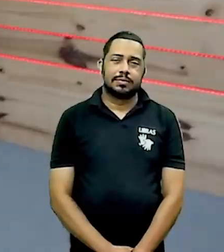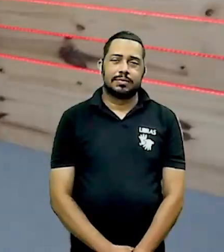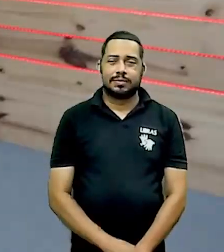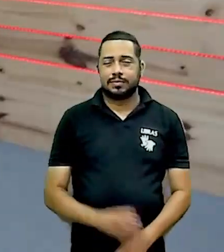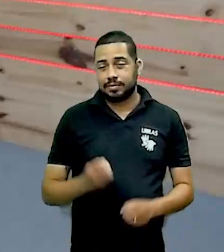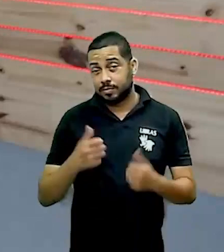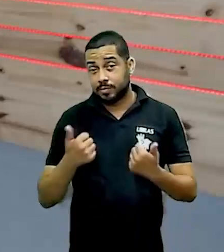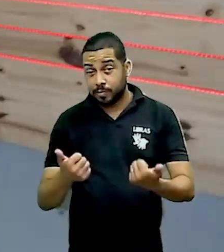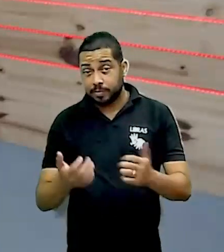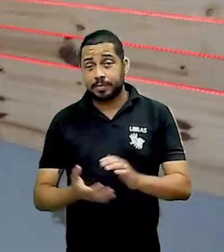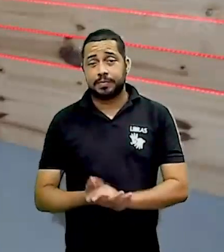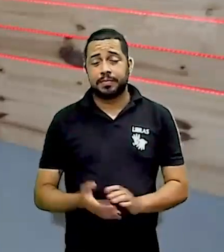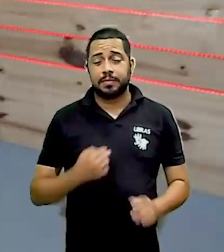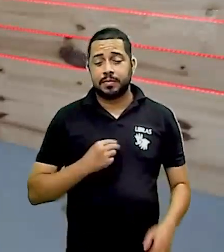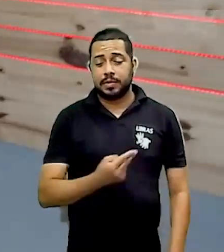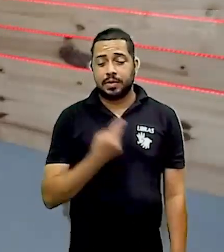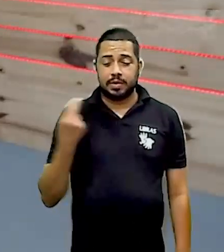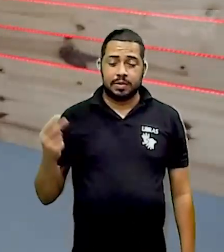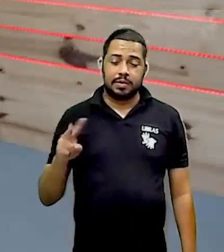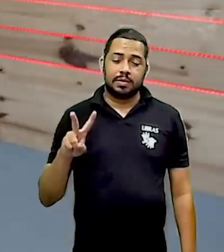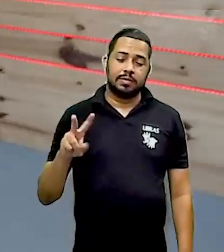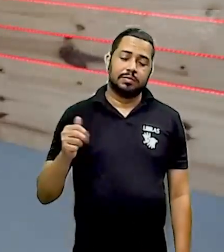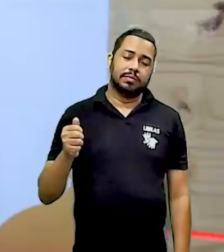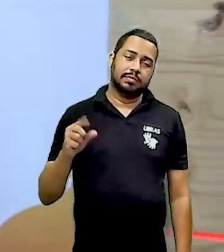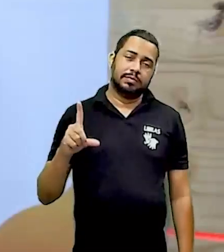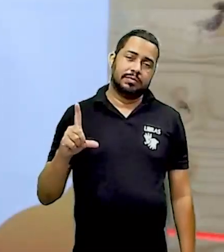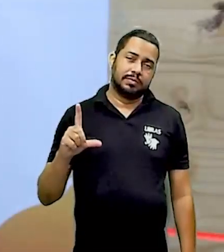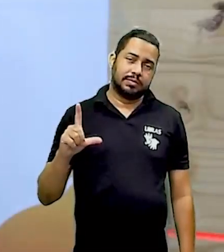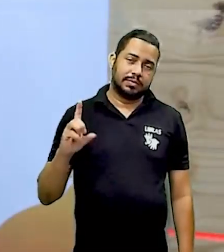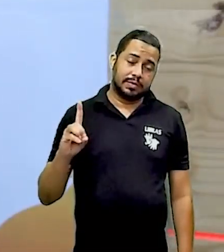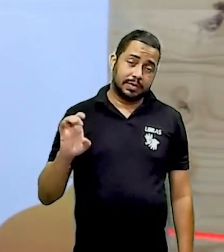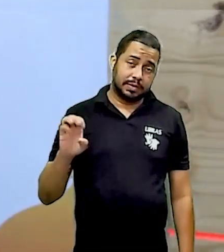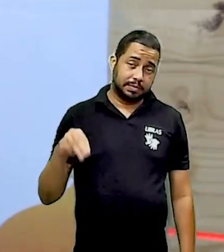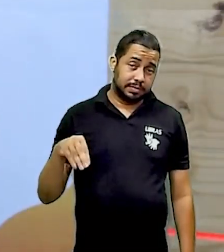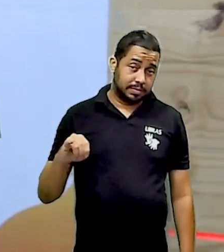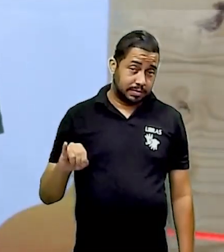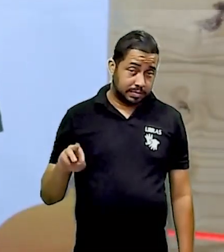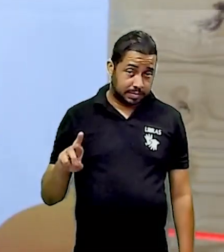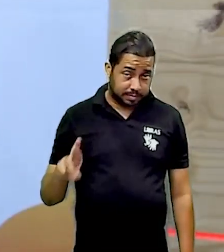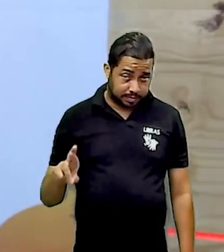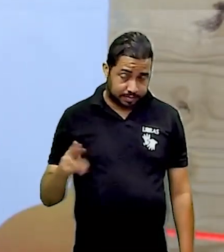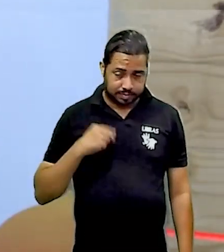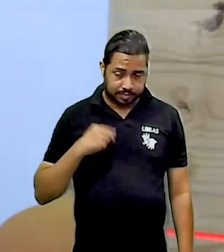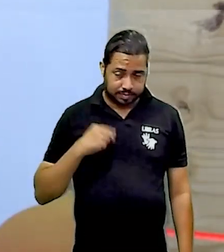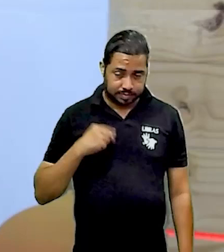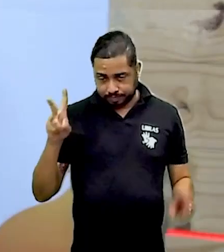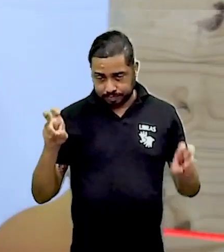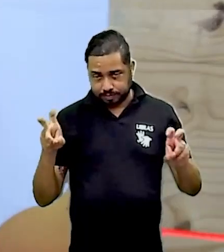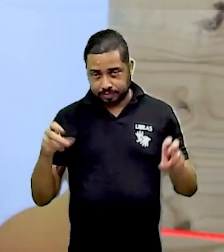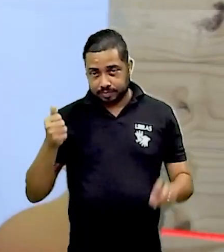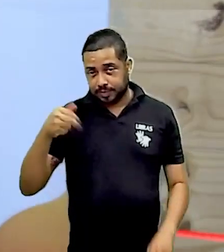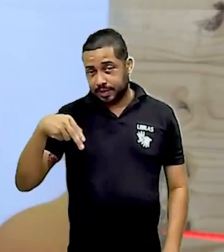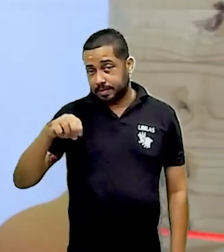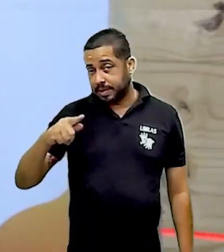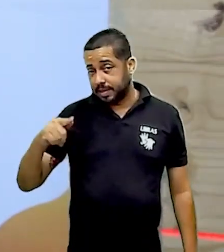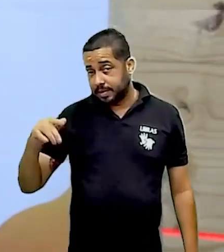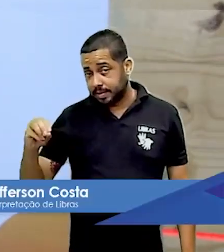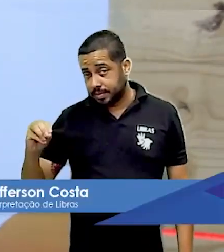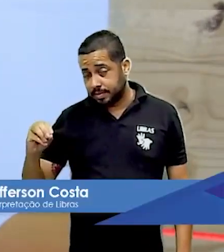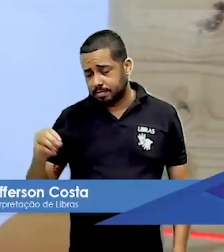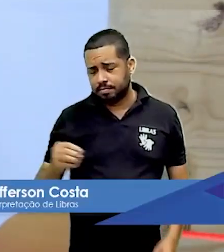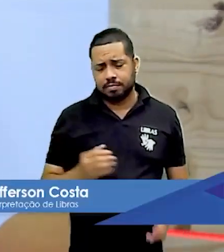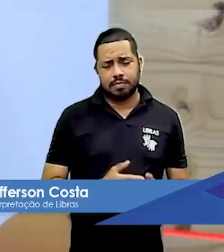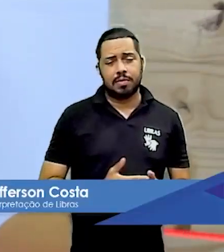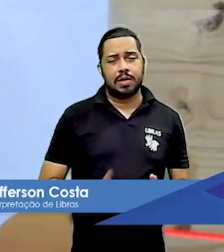Opa, pessoal, tudo bom? Meu nome é Valdemir Neto. Eu vim aqui falar um pouquinho sobre animação, mais focada na parte de jogos